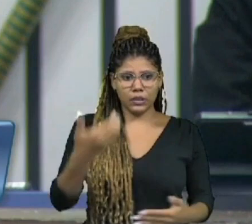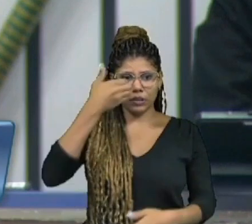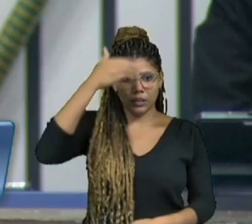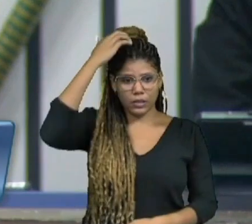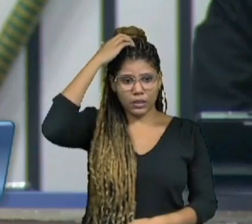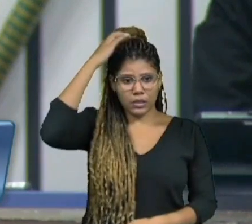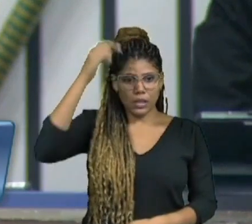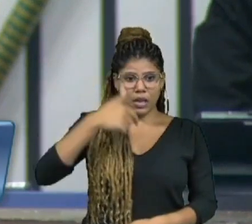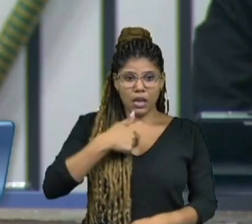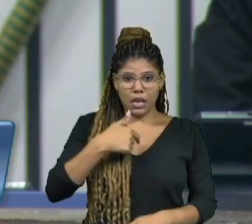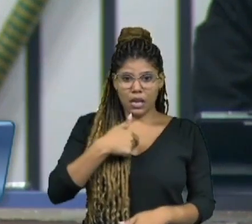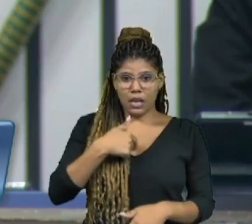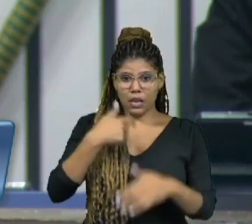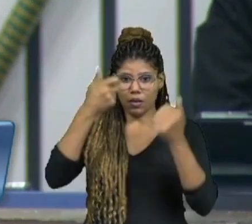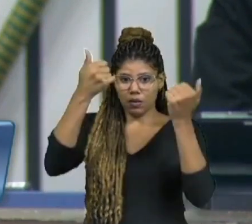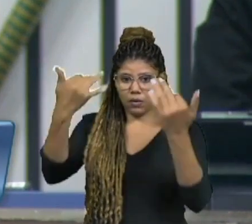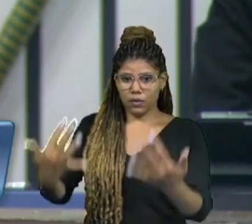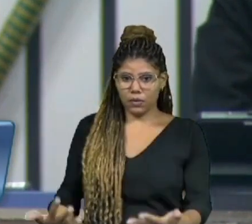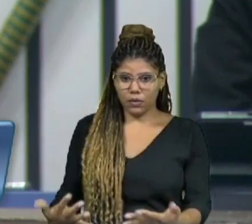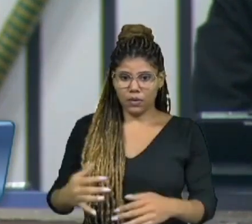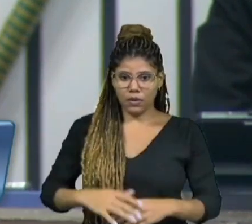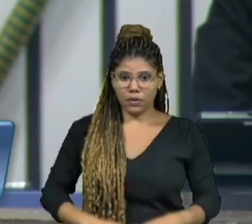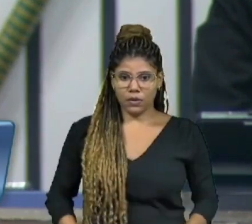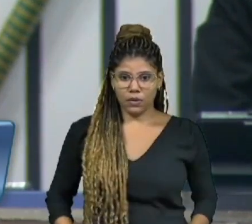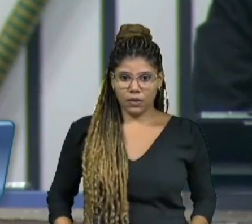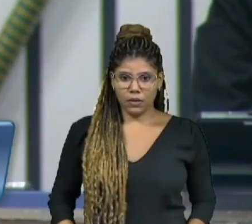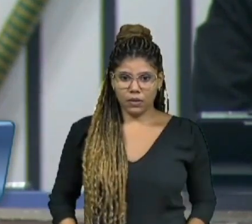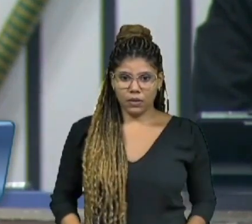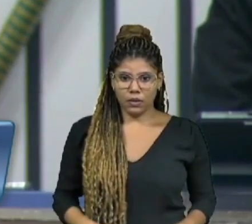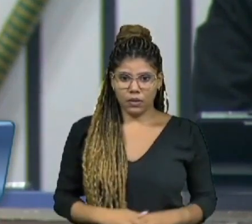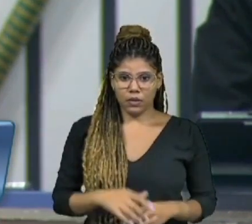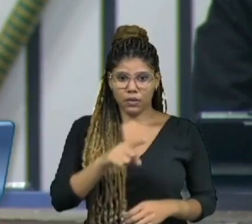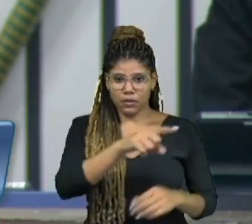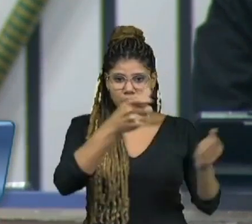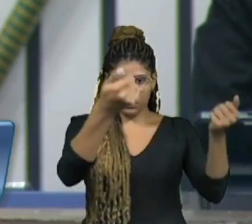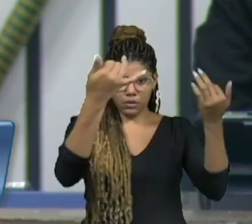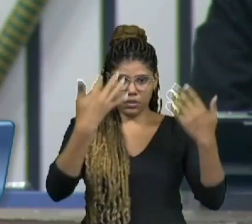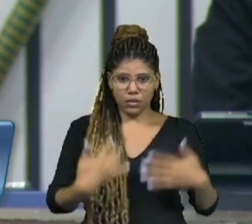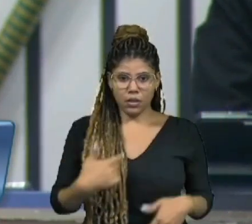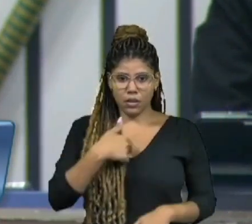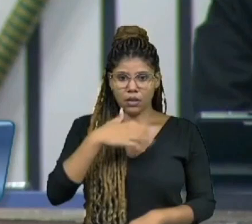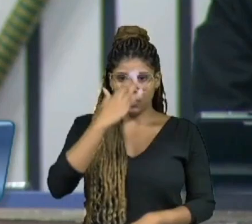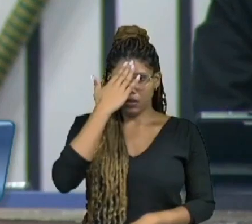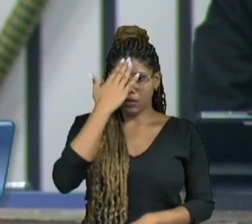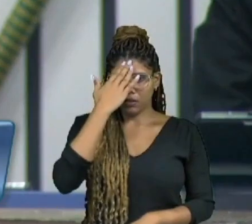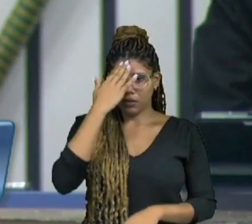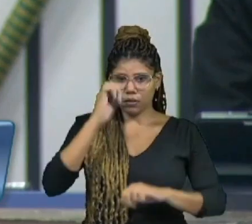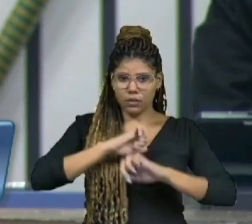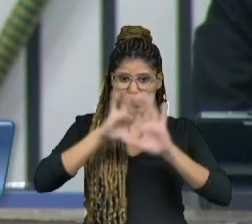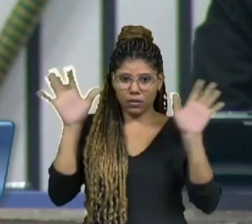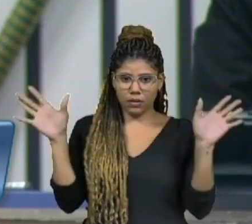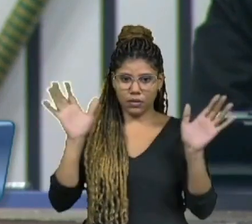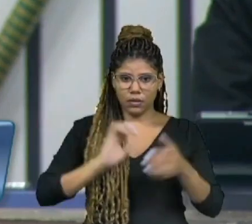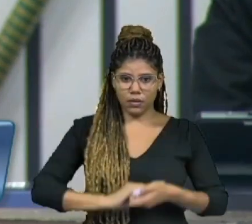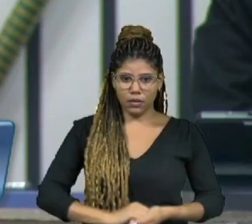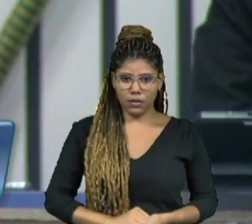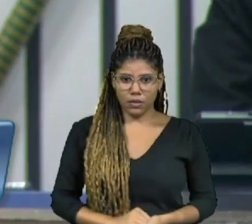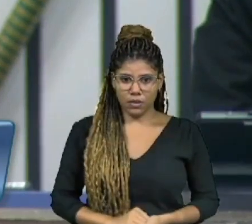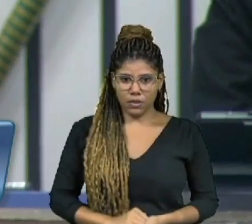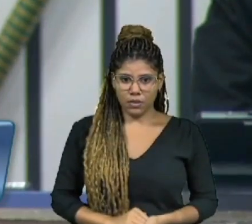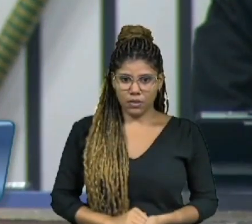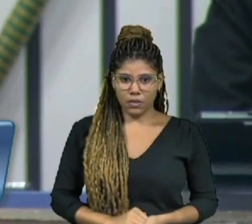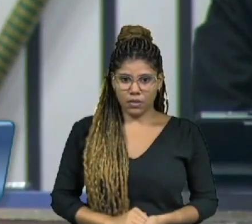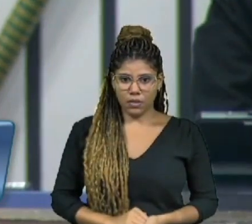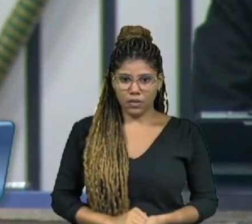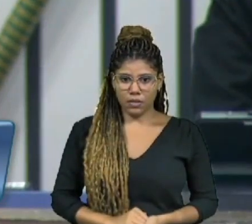tenha clareza. Não, eu é que estou explicando a Vossa Excelência. Não, desculpe, eu estou por dentro. A senhora não está me explicando nada, não, porque eu estou por dentro. Eu também sei ler, eu